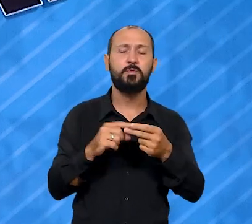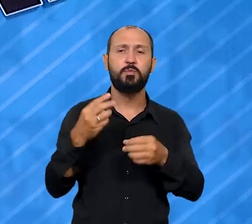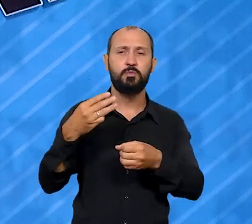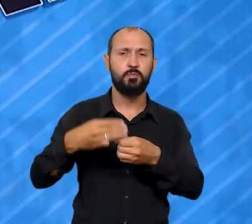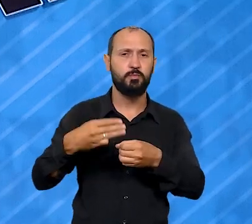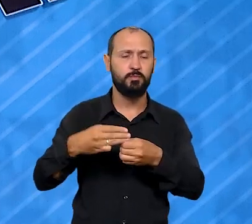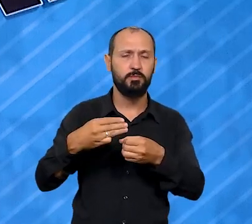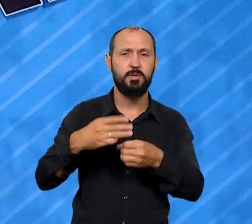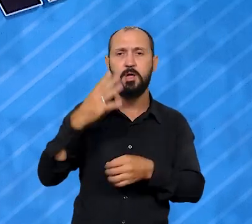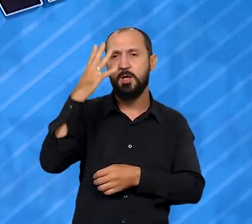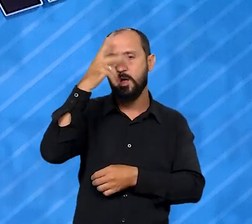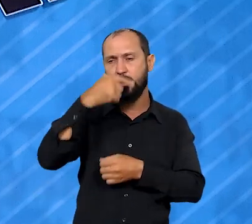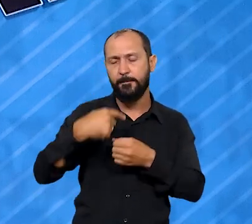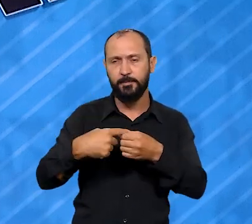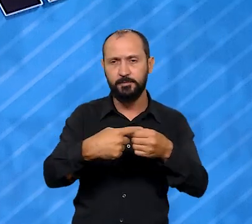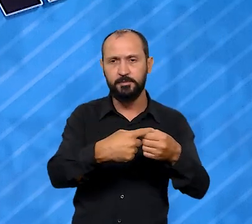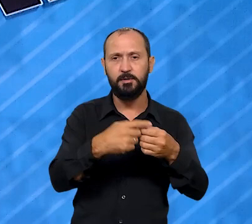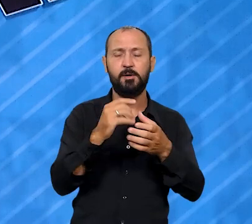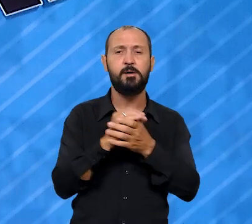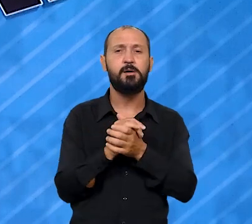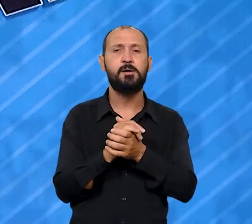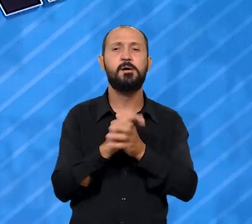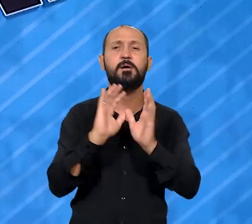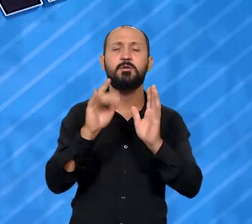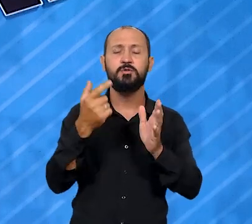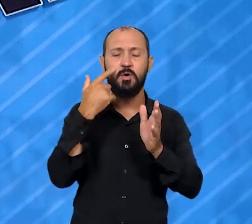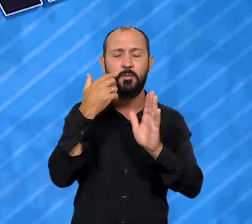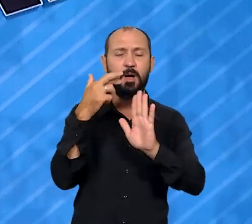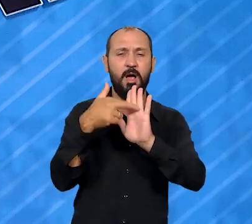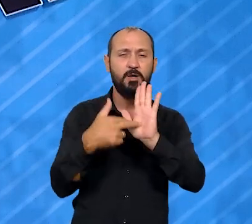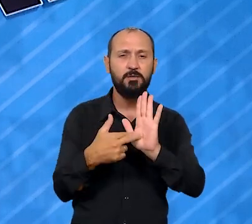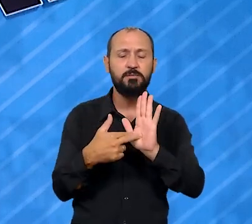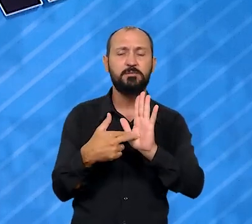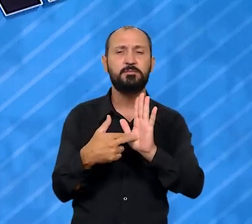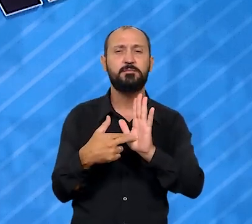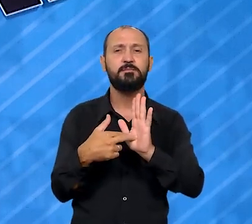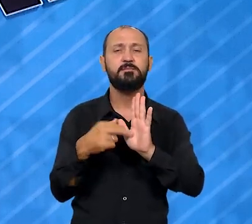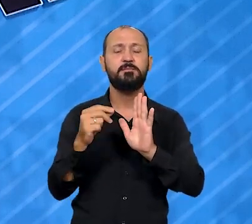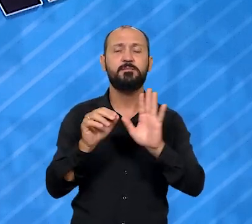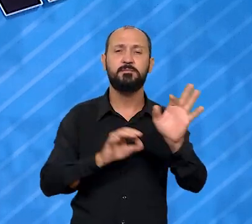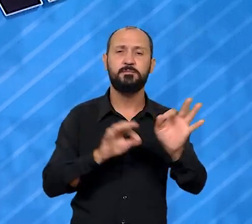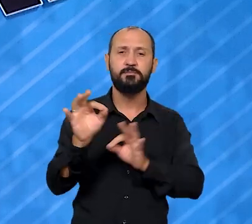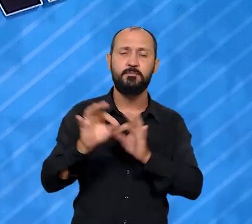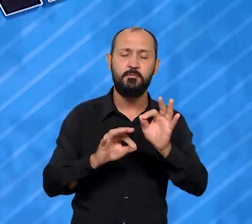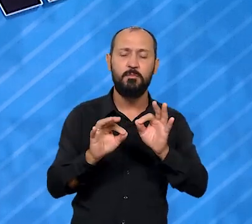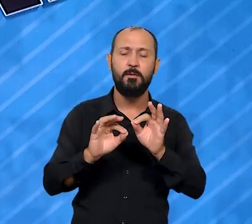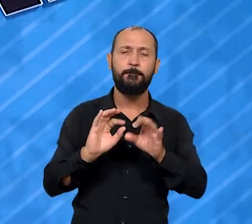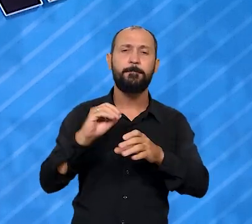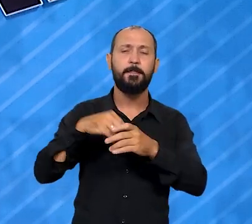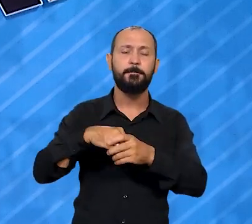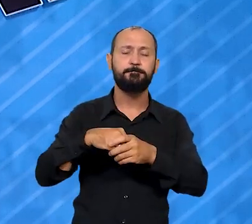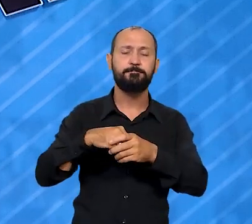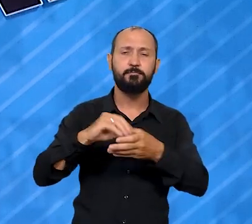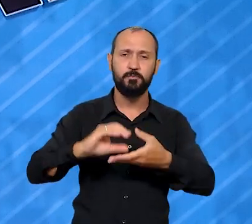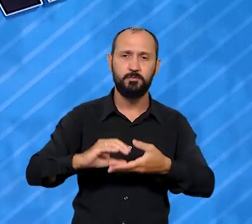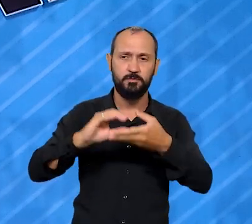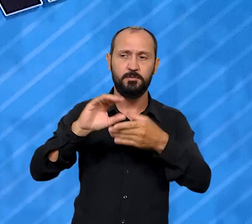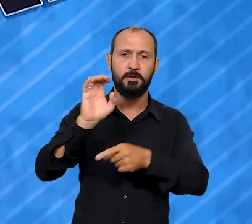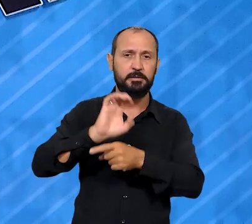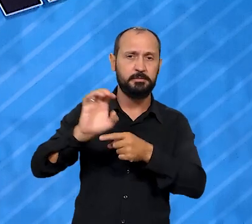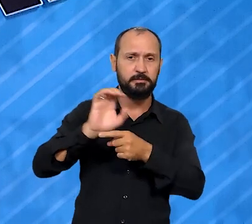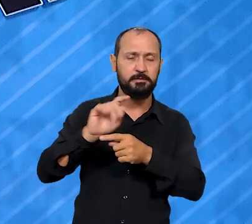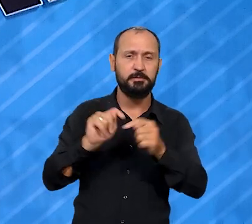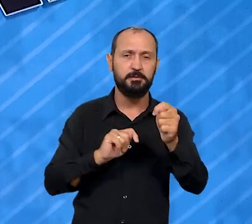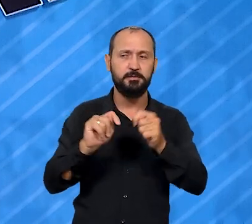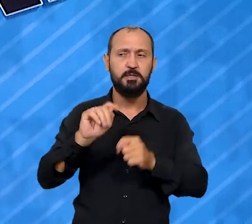exemplo, no município de Bonito, né, nós editamos uma resolução que foi produzida dentro do Conselho